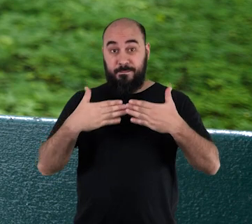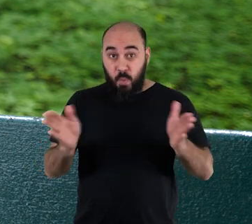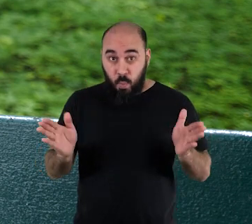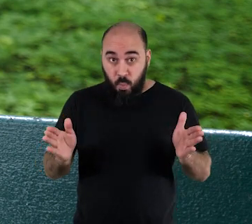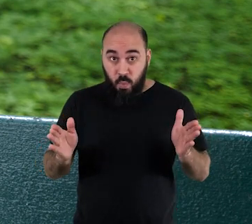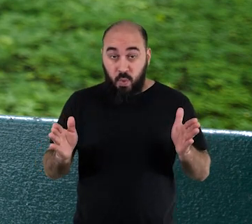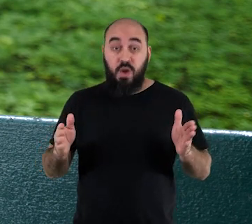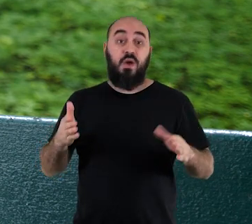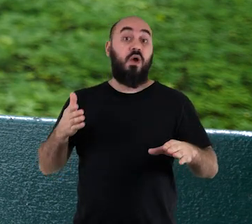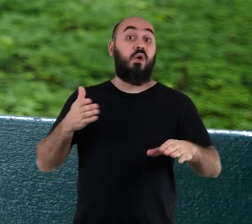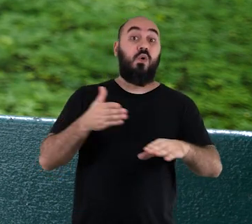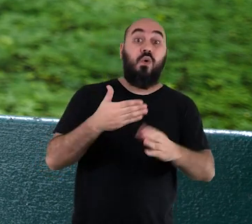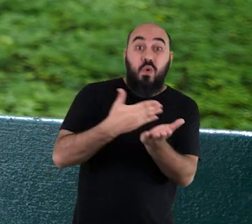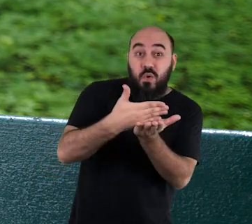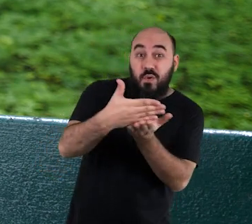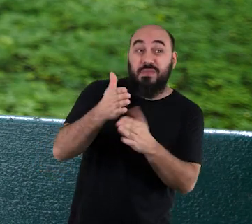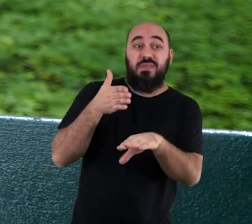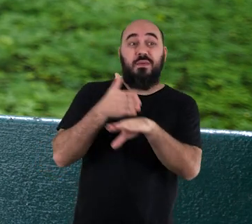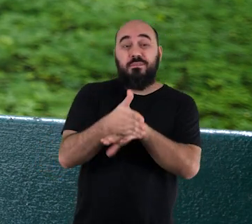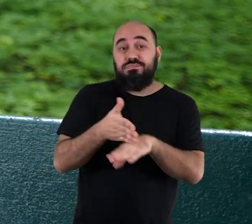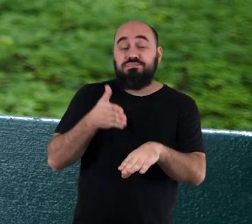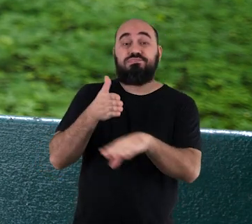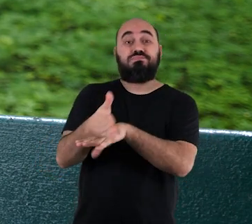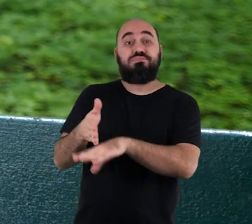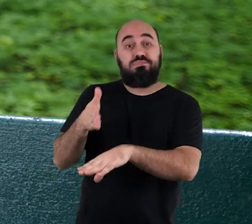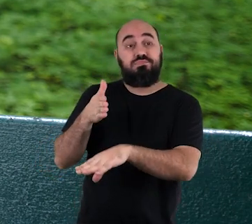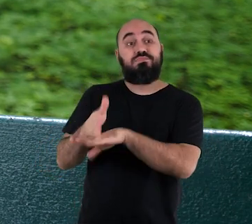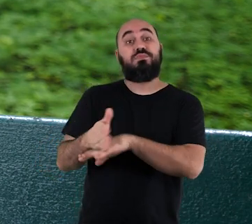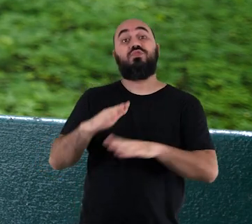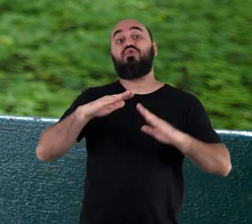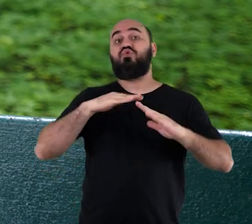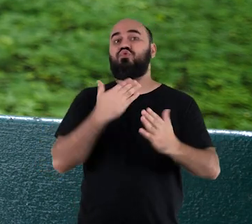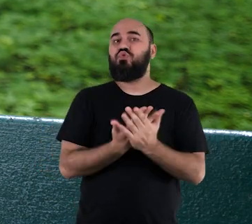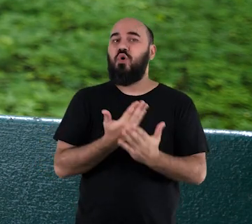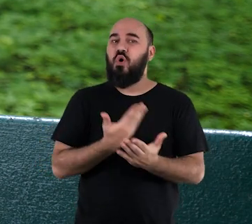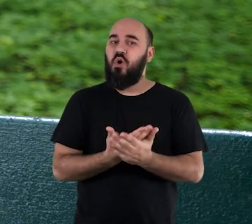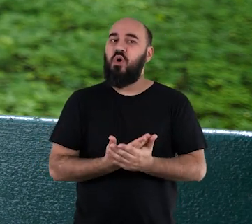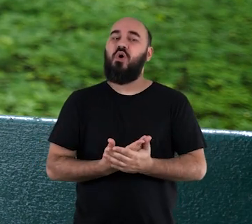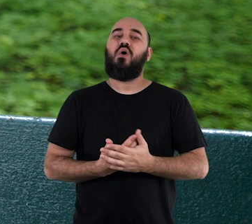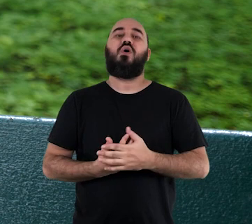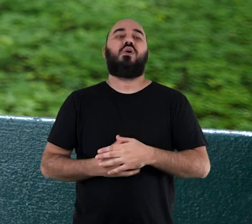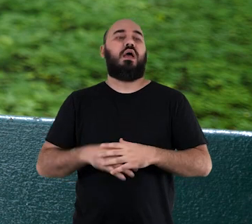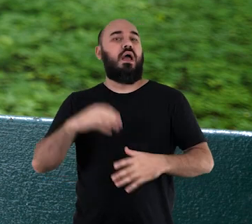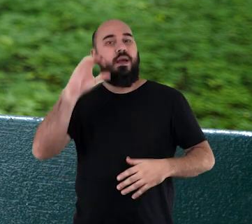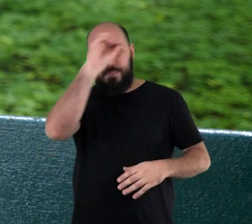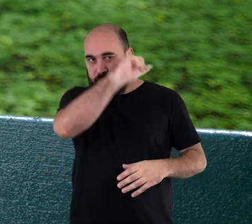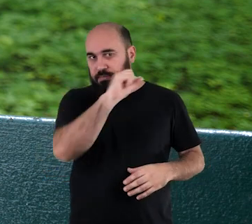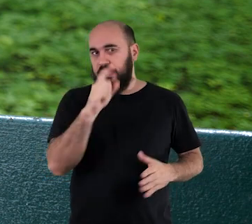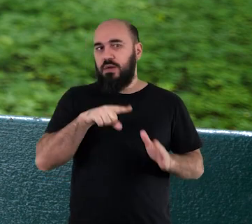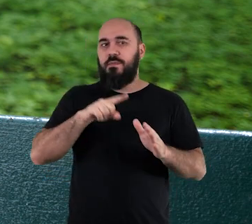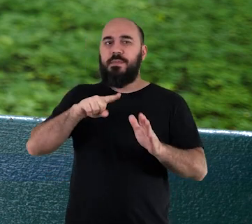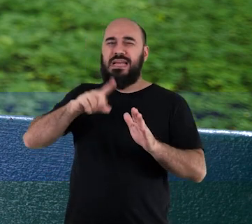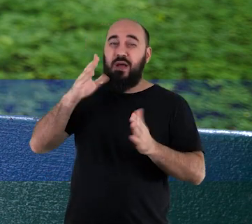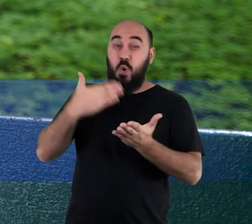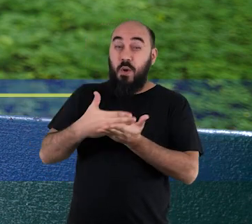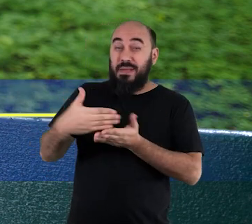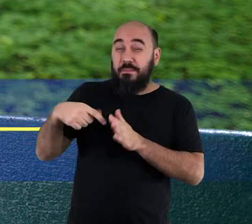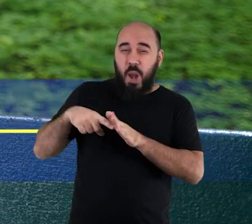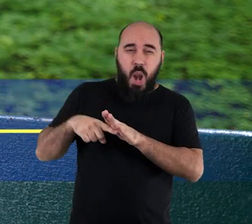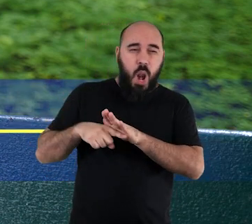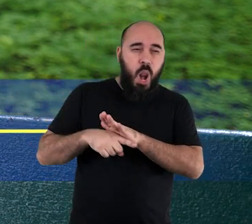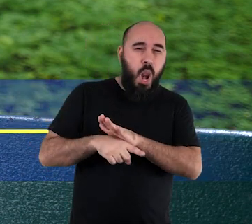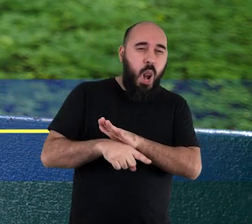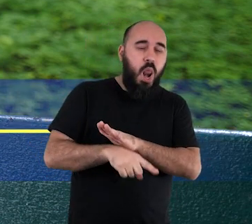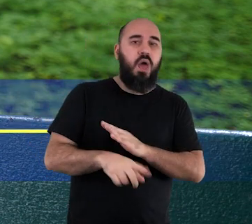comecei a frequentar, comecei a participar das escolas, da escola sabatina, comecei a ir a fundo, aí que veio